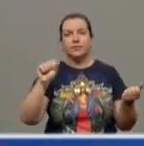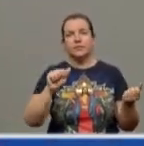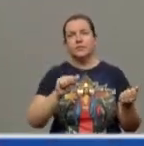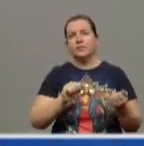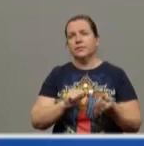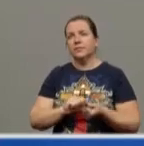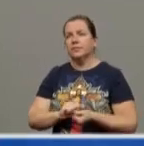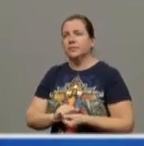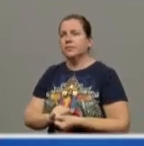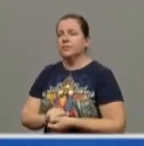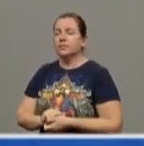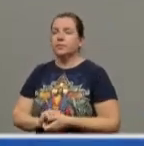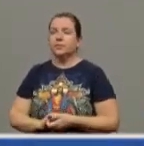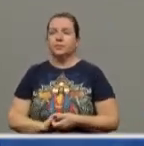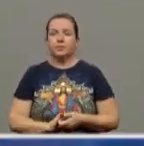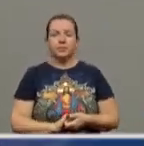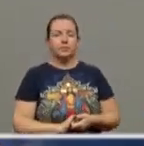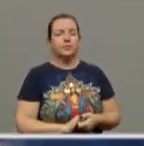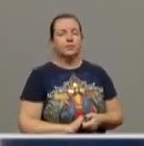Senhor.